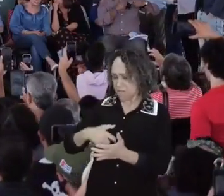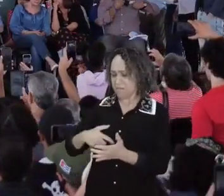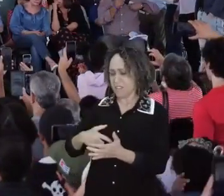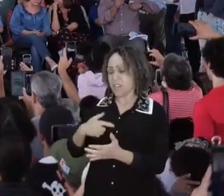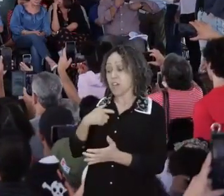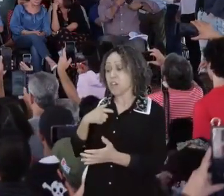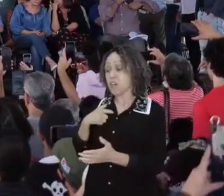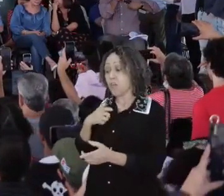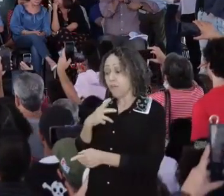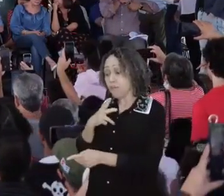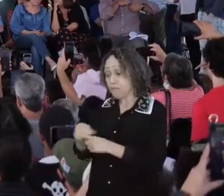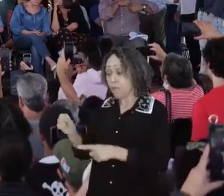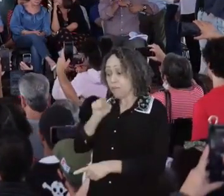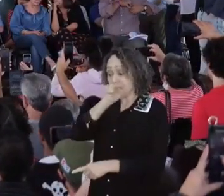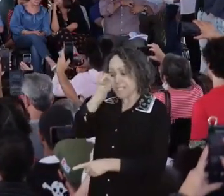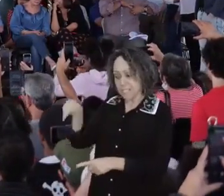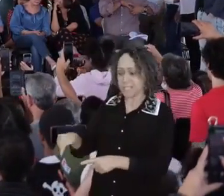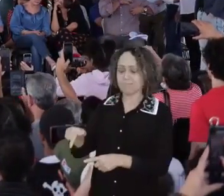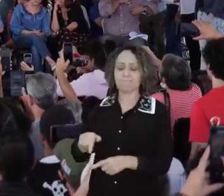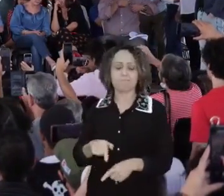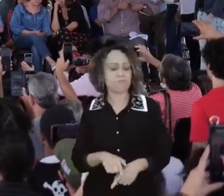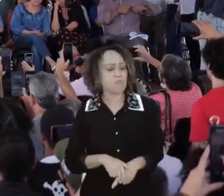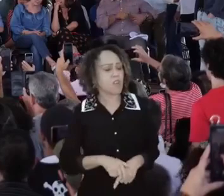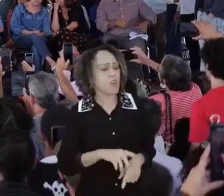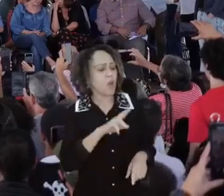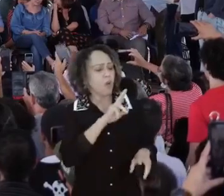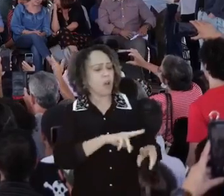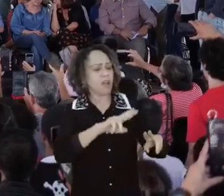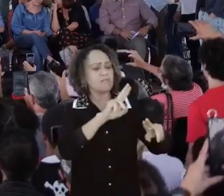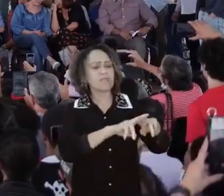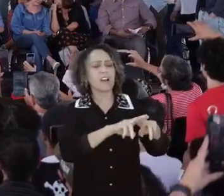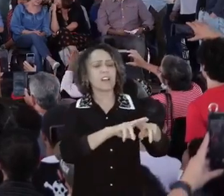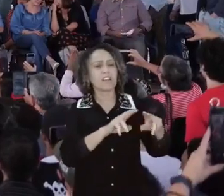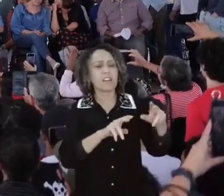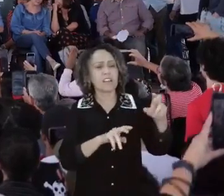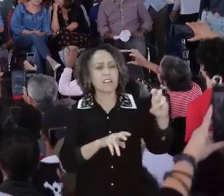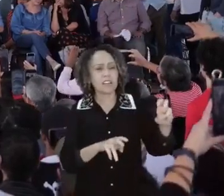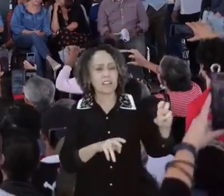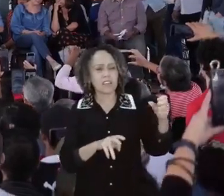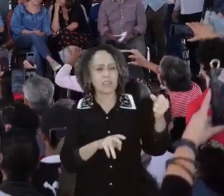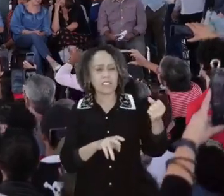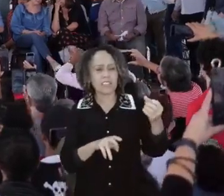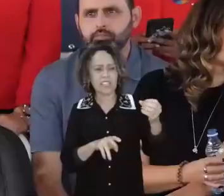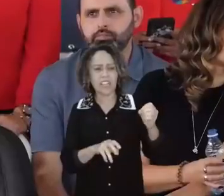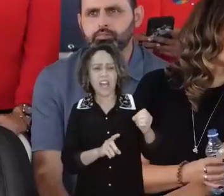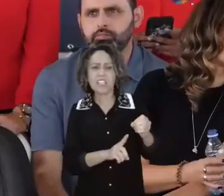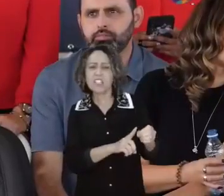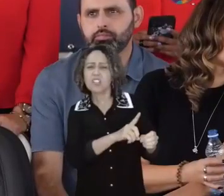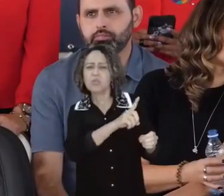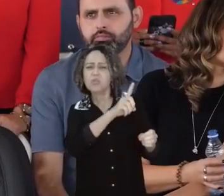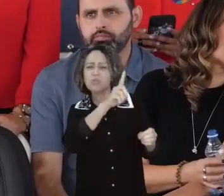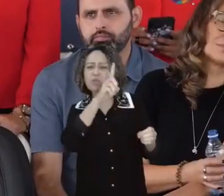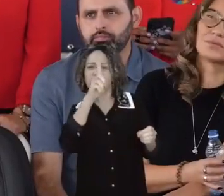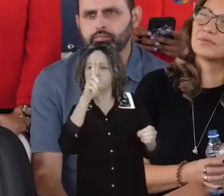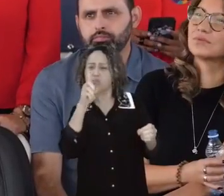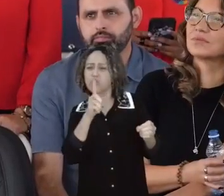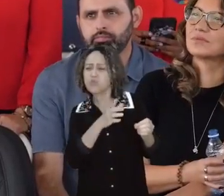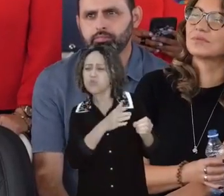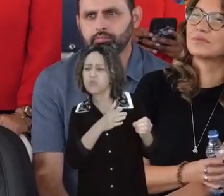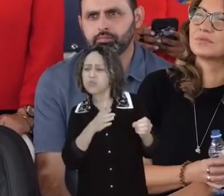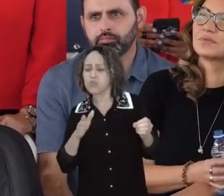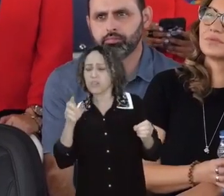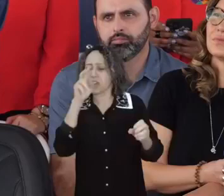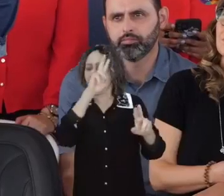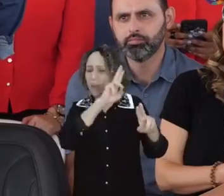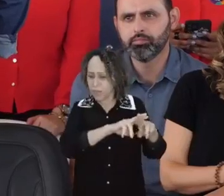preparando a minha consciência para o dia que eu saísse. E devo agradecer ao povo brasileiro, porque nunca antes na